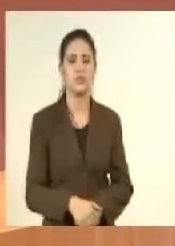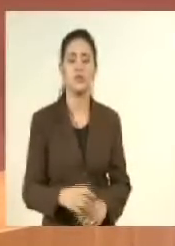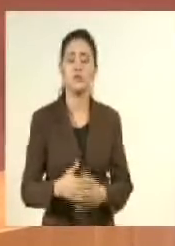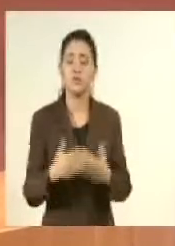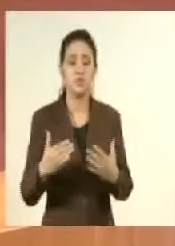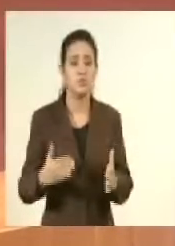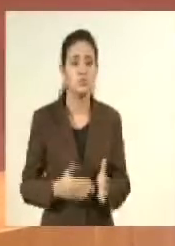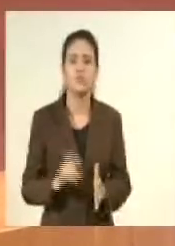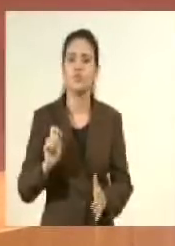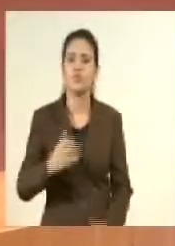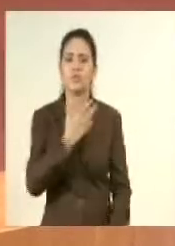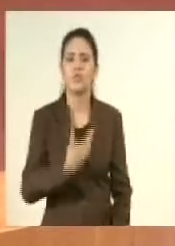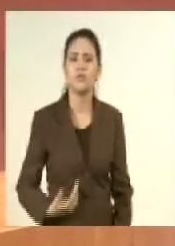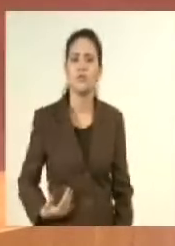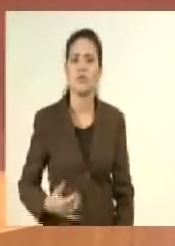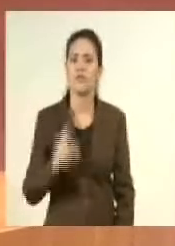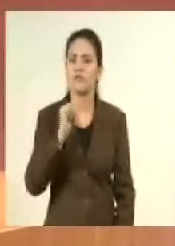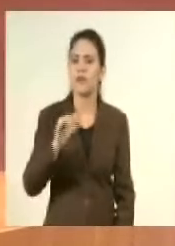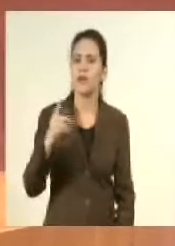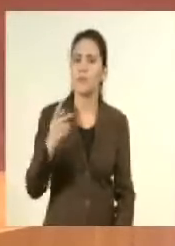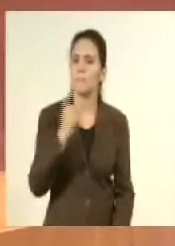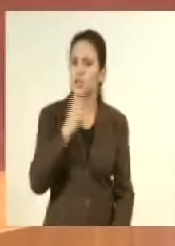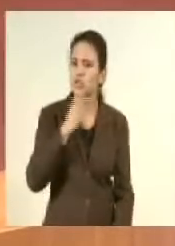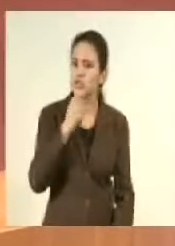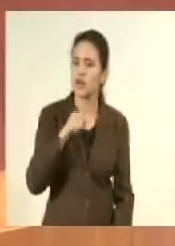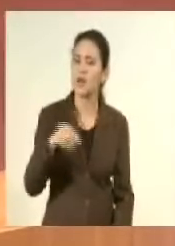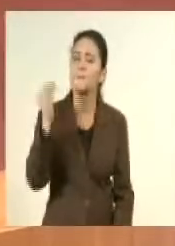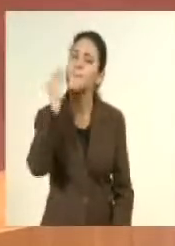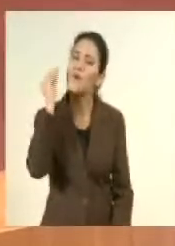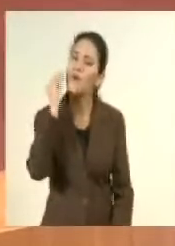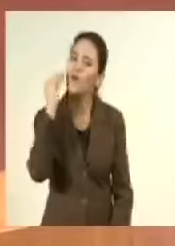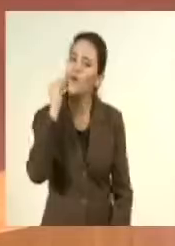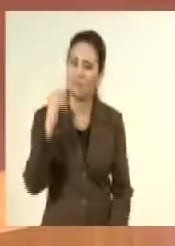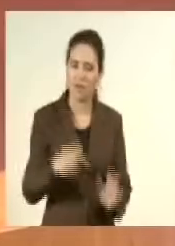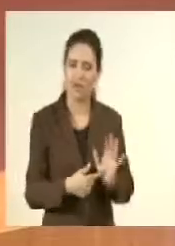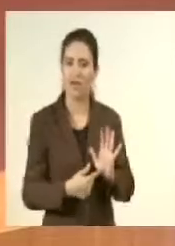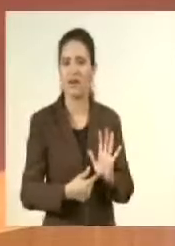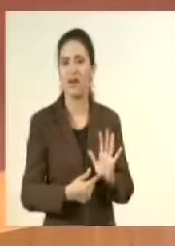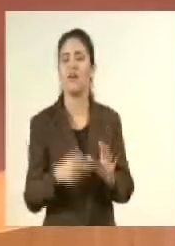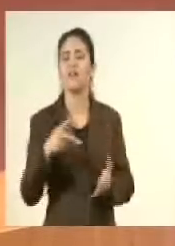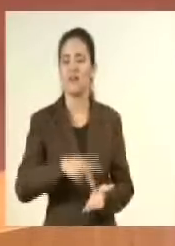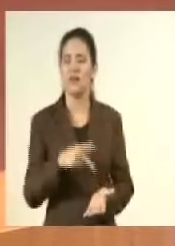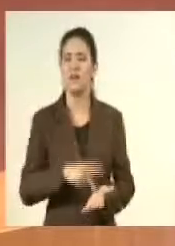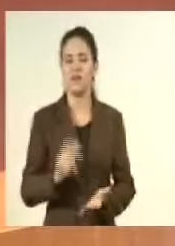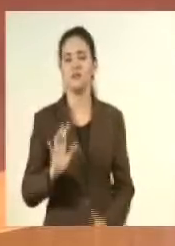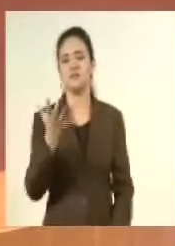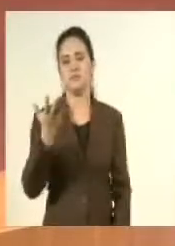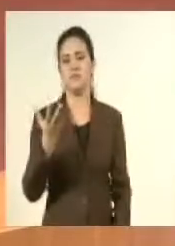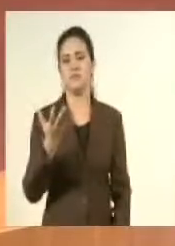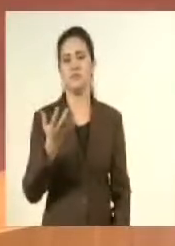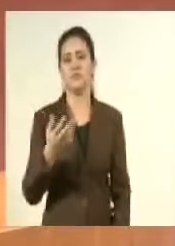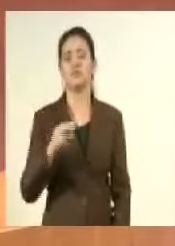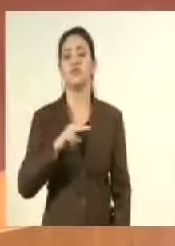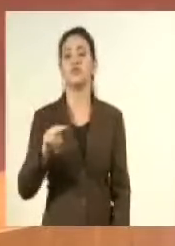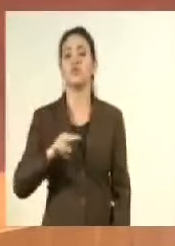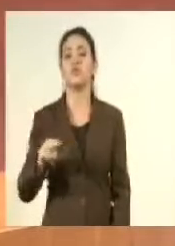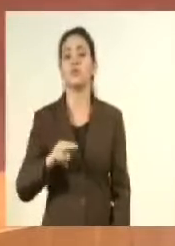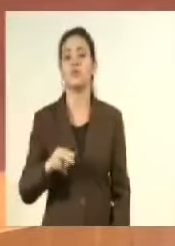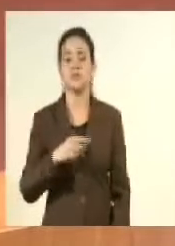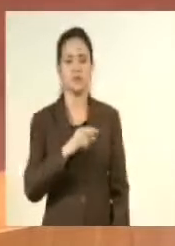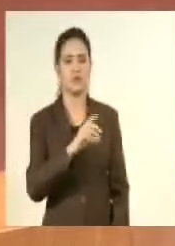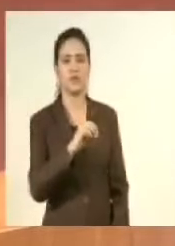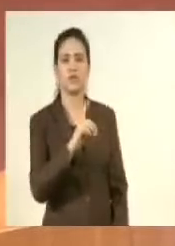que aconteceu, está aqui a prova de que realmente aconteceu. O nome do funcionário é Daniel de Souza da Silva, está